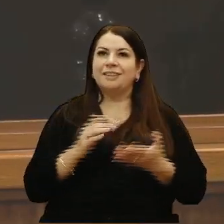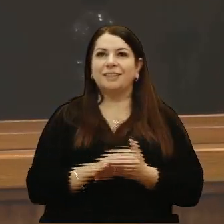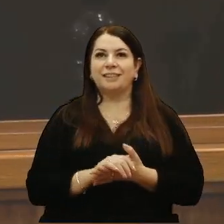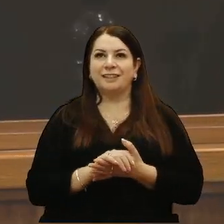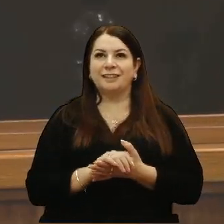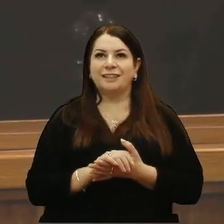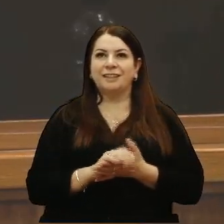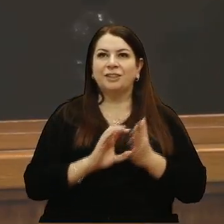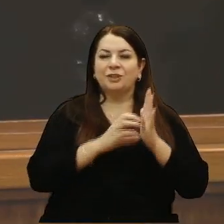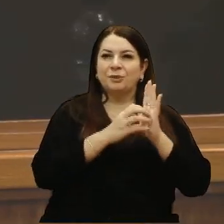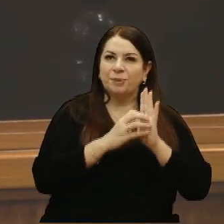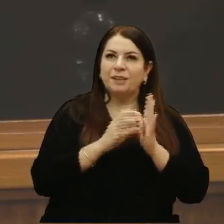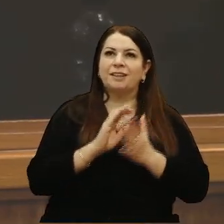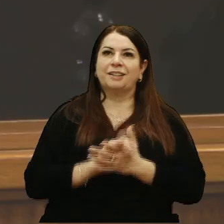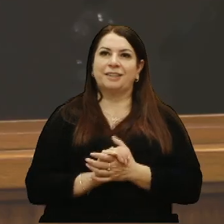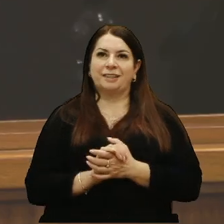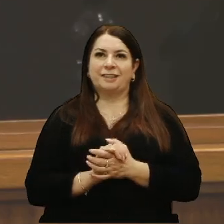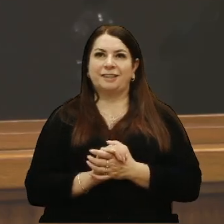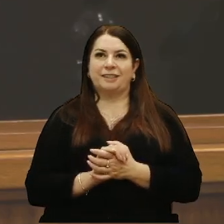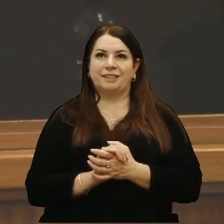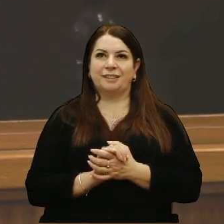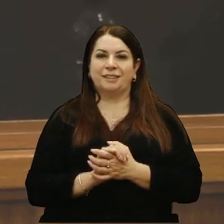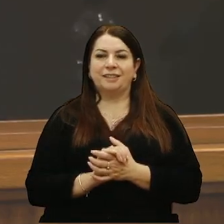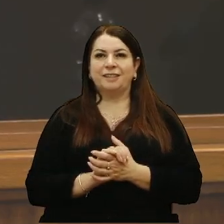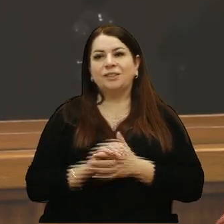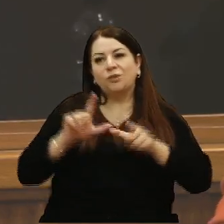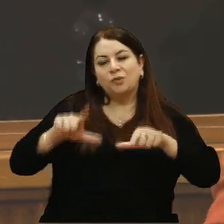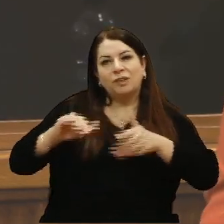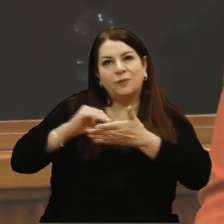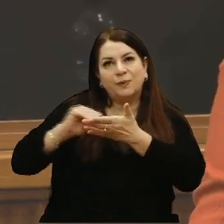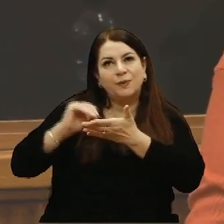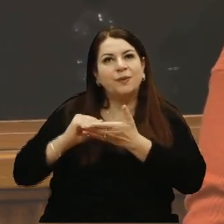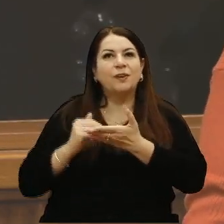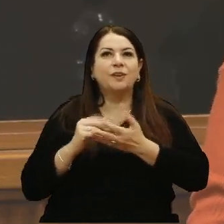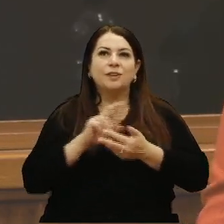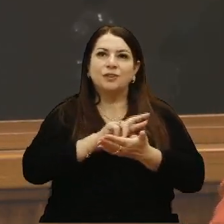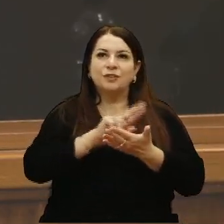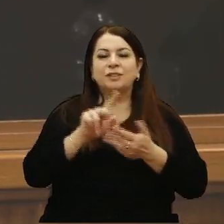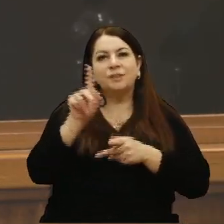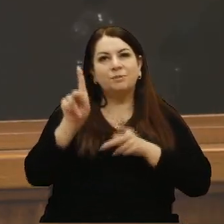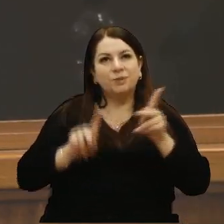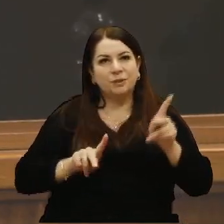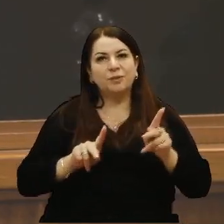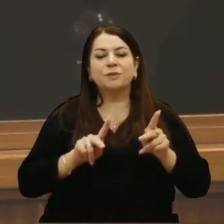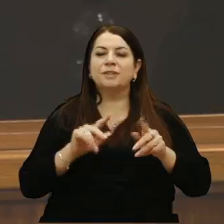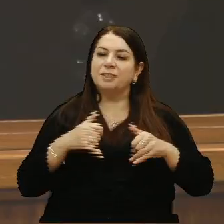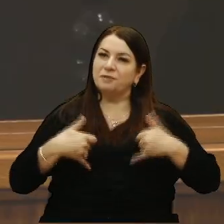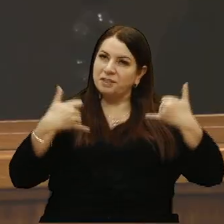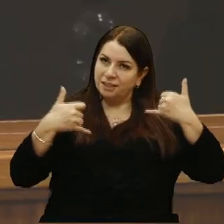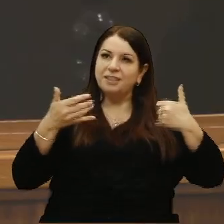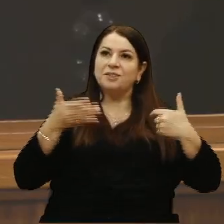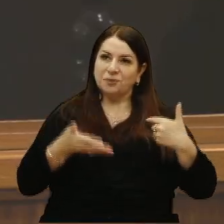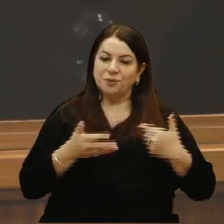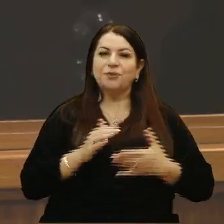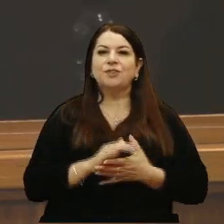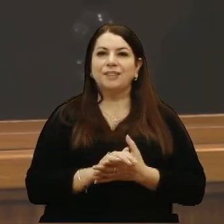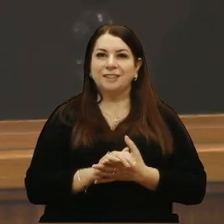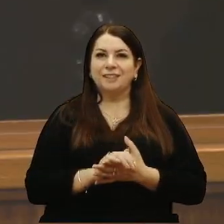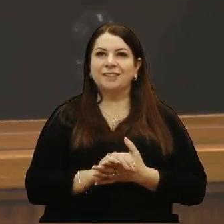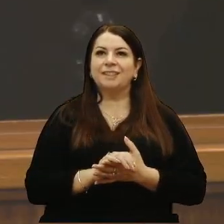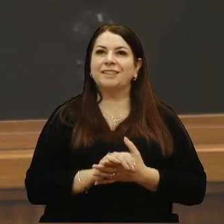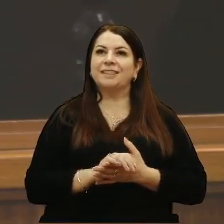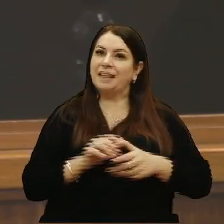na bancada, no gabinete. Nós temos várias pessoas aniversariando, que está de aniversário hoje. Está